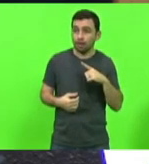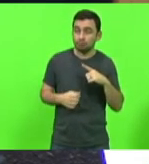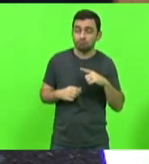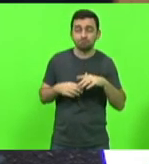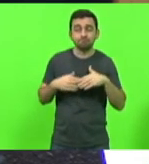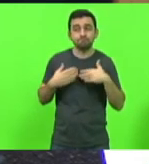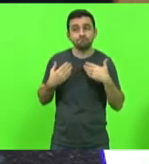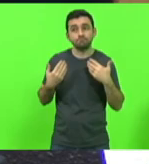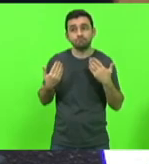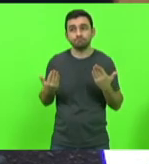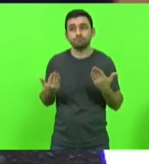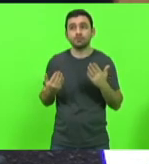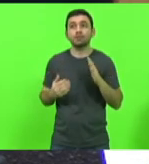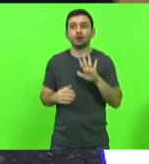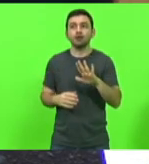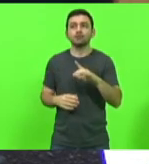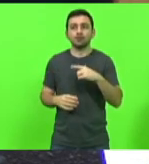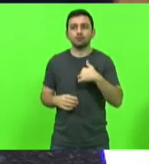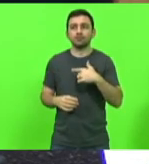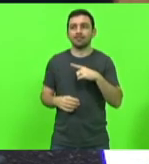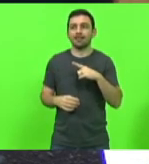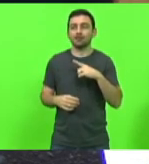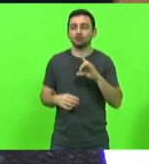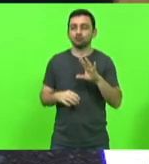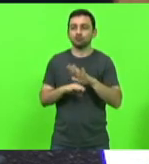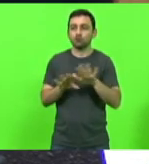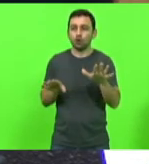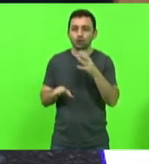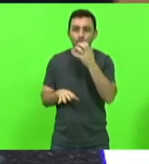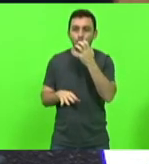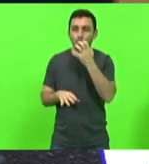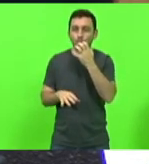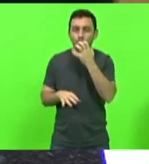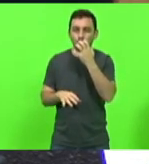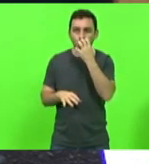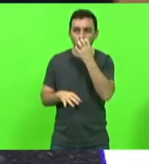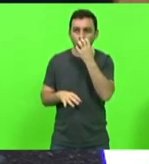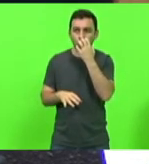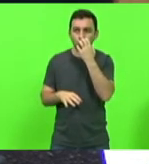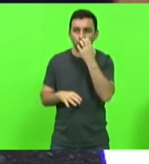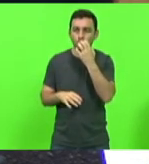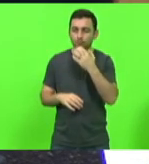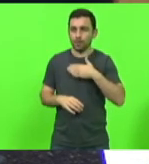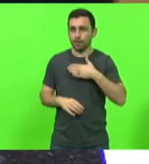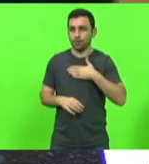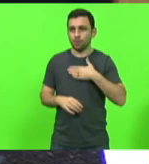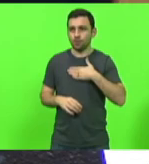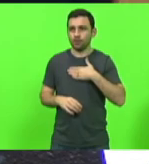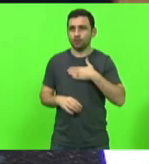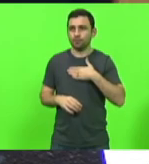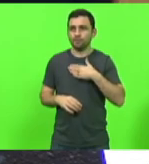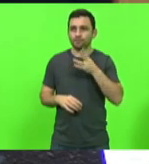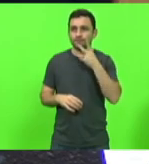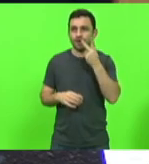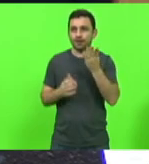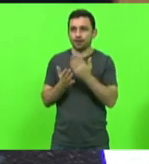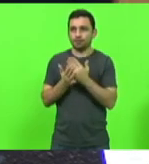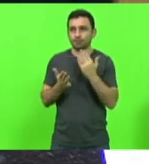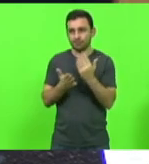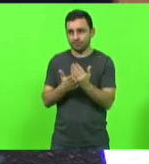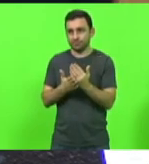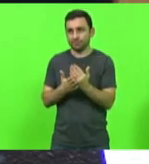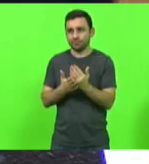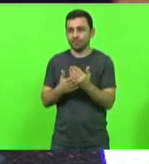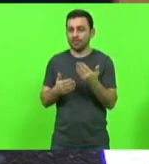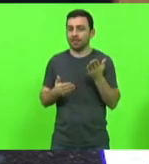mas eu tenho um pet, que para mim é minha filhota, um cachorro que fala mais que muitos seres humanos e nos ensina mais que